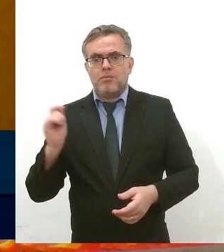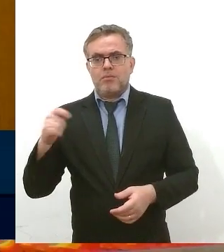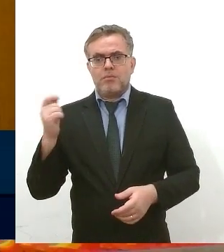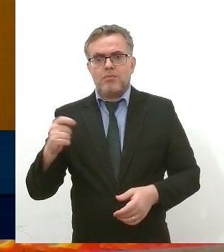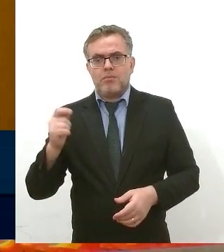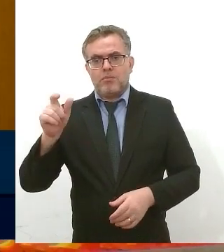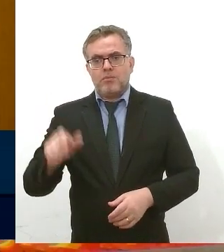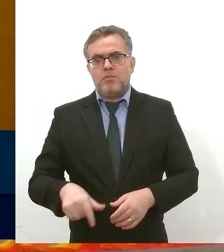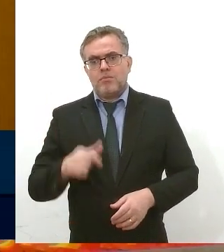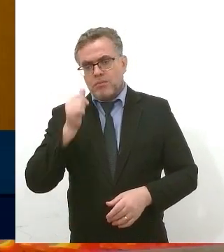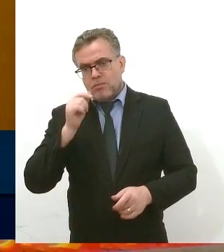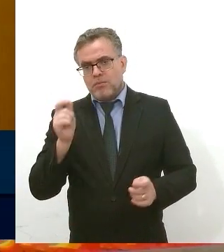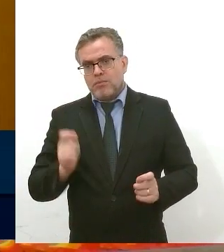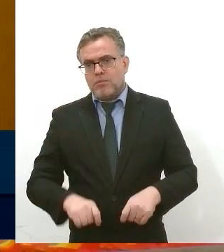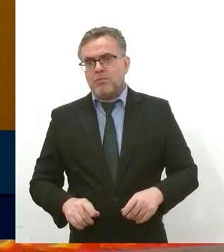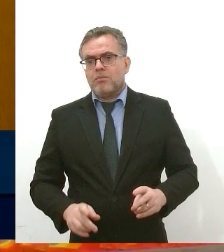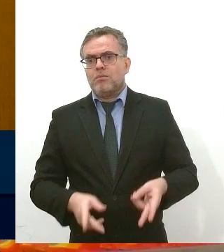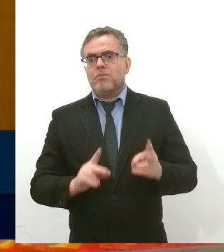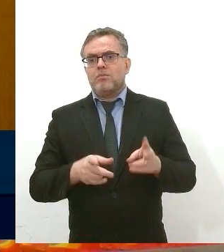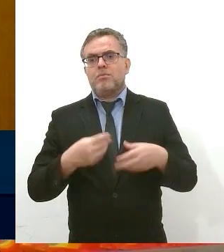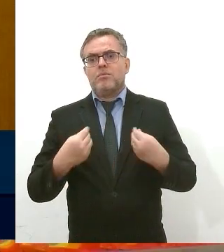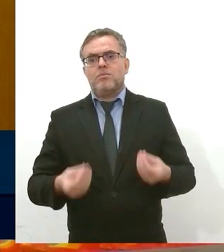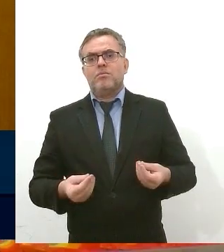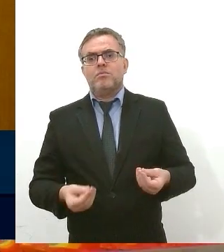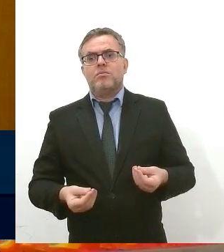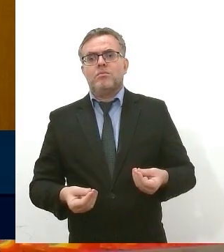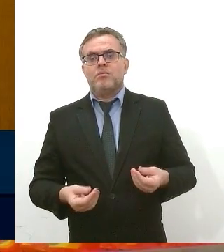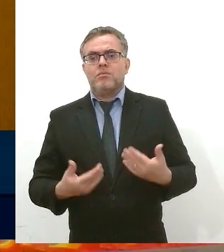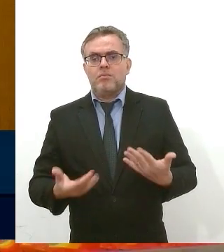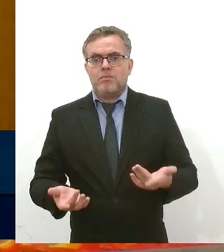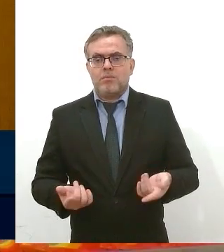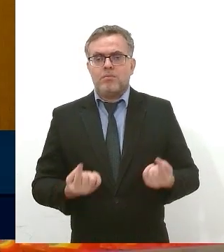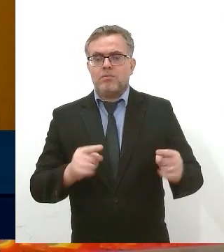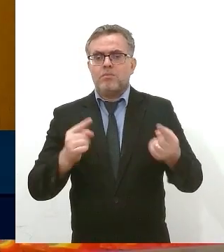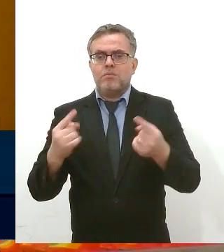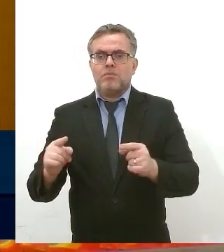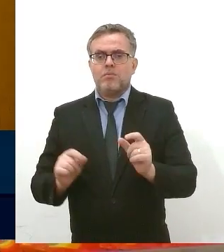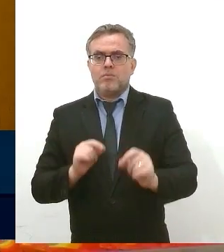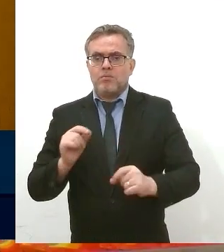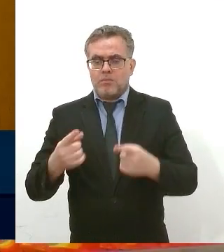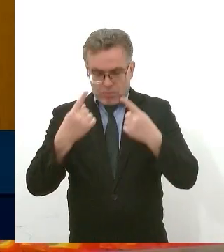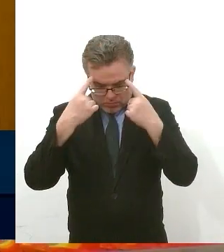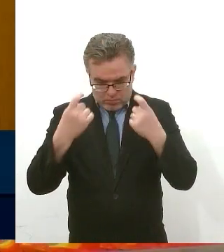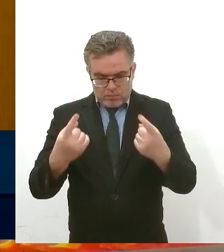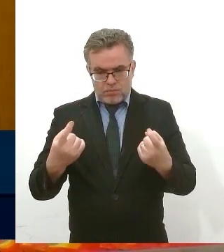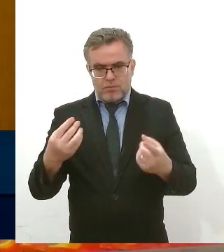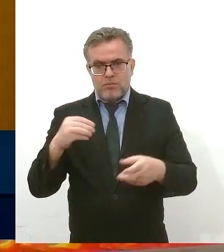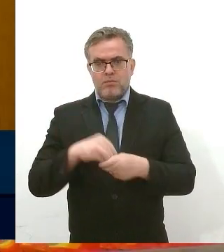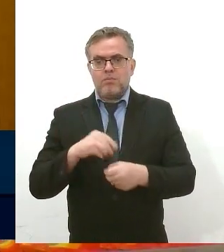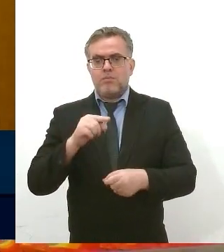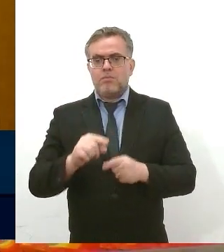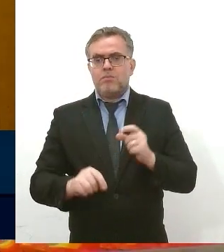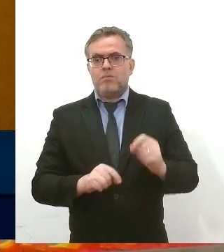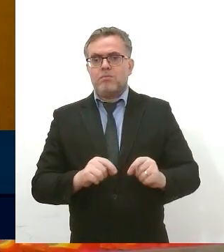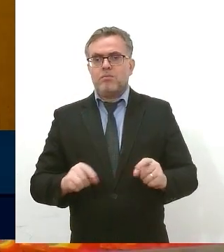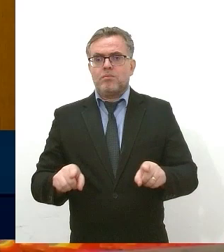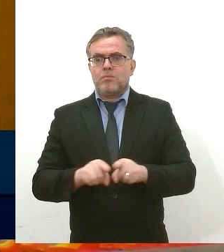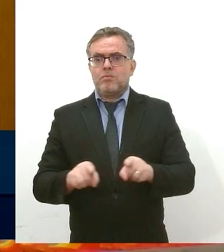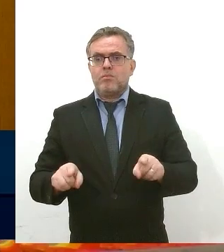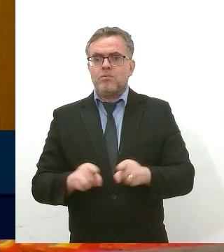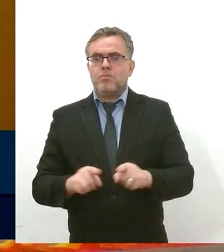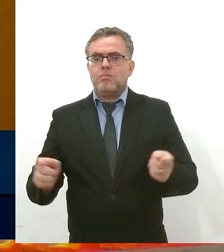com inferioridade, provoca várias violências. Mas também hoje eu quero falar sobre algo